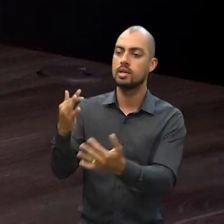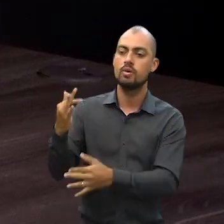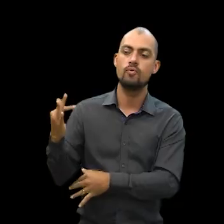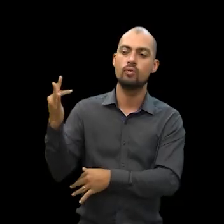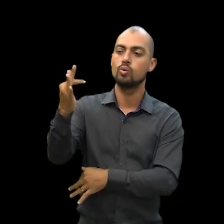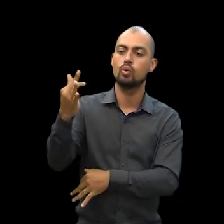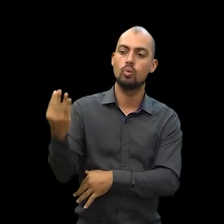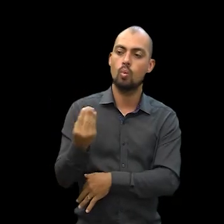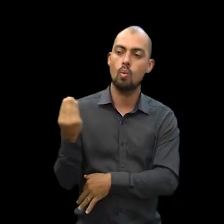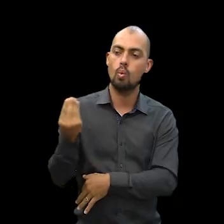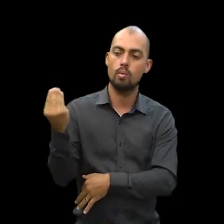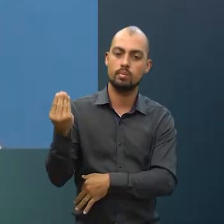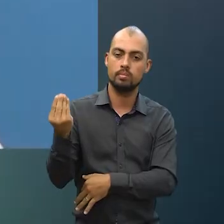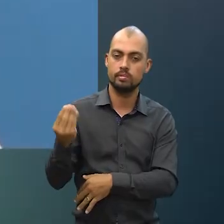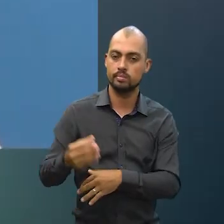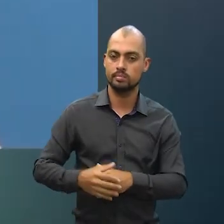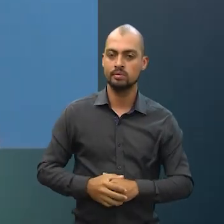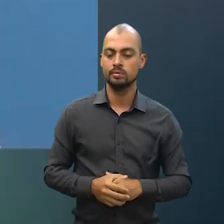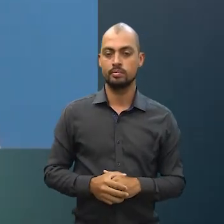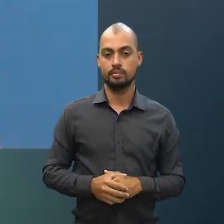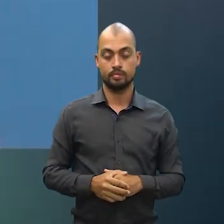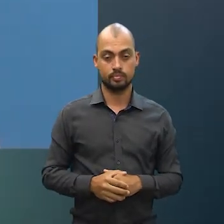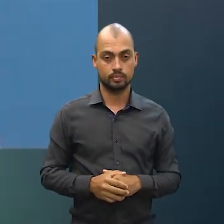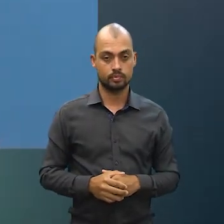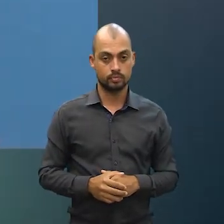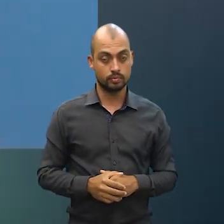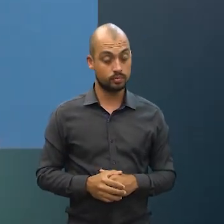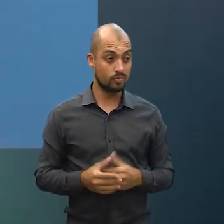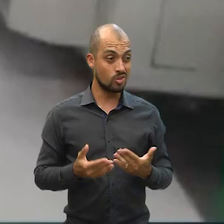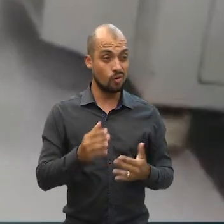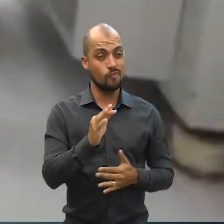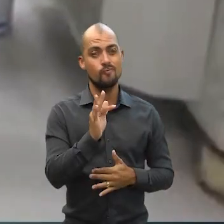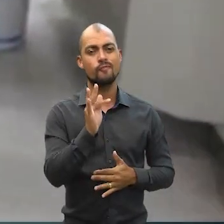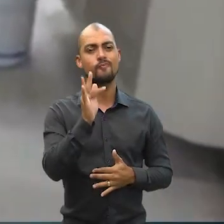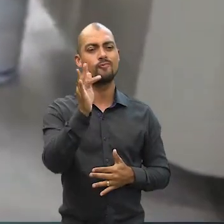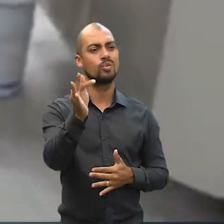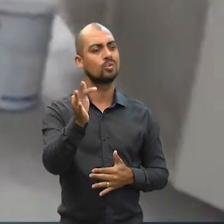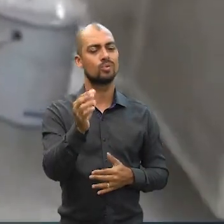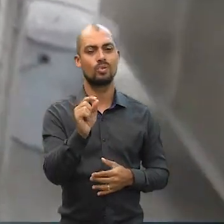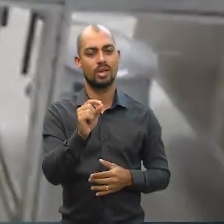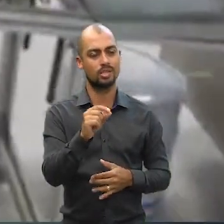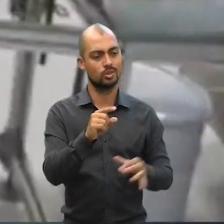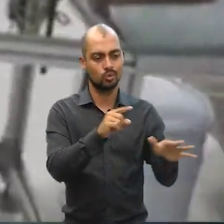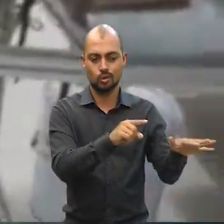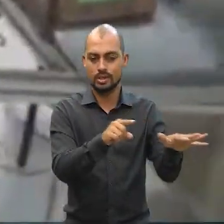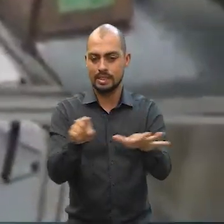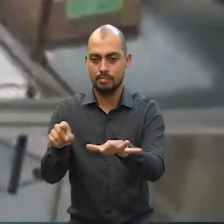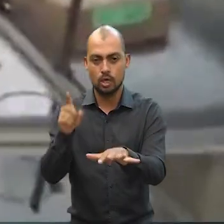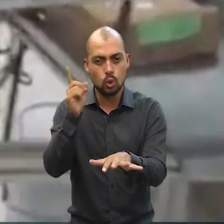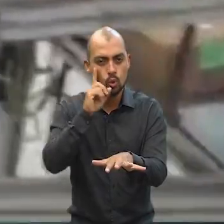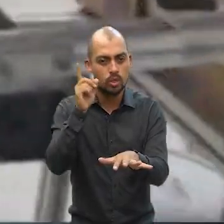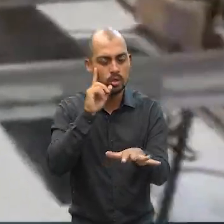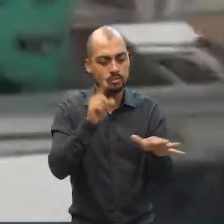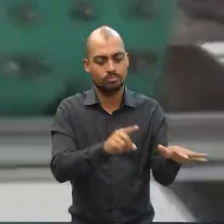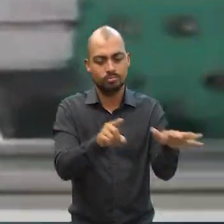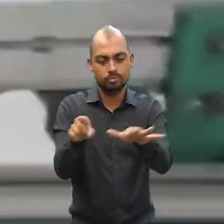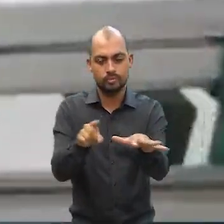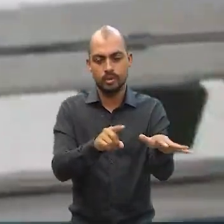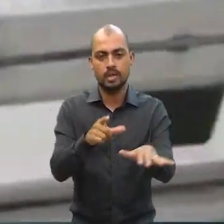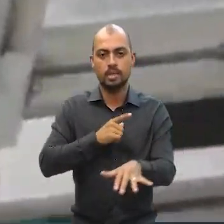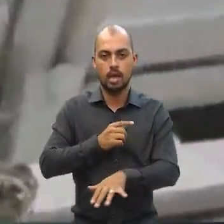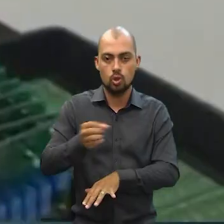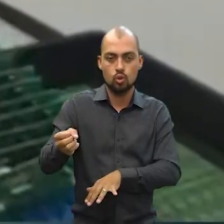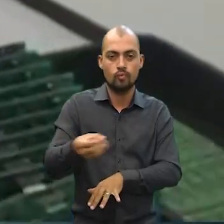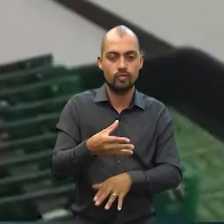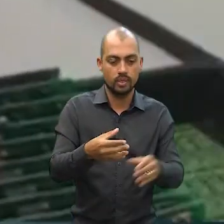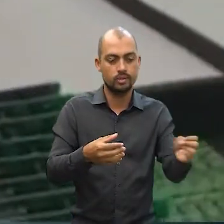empresa. Hoje, o futuro, a gente fala que toda semana aqui é uma novidade, né? Porque tem muita